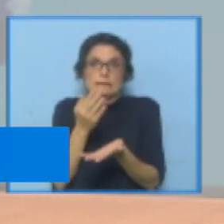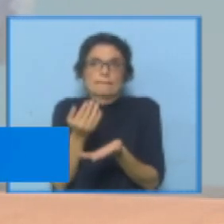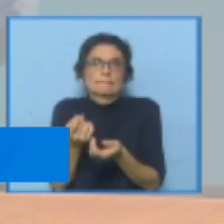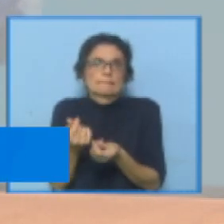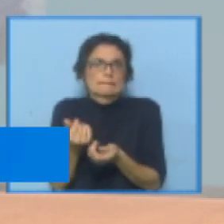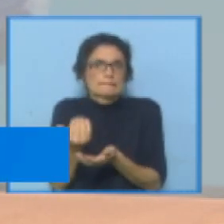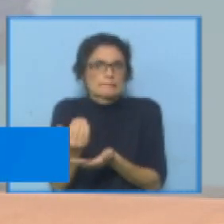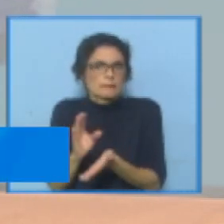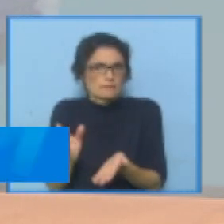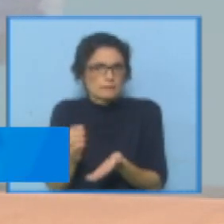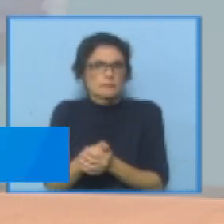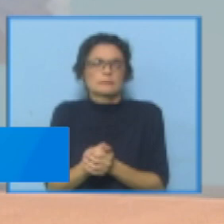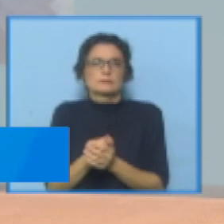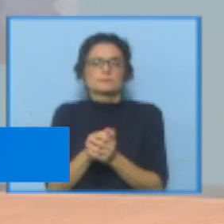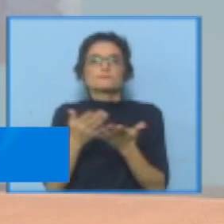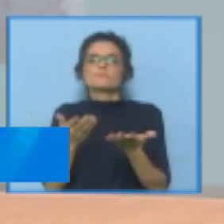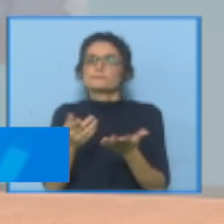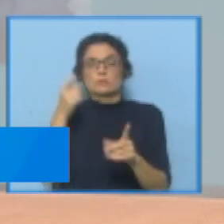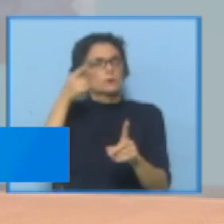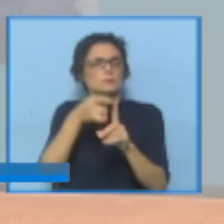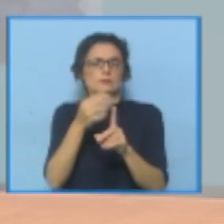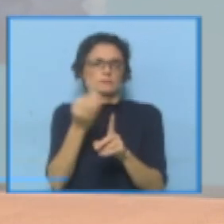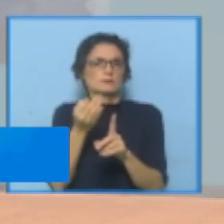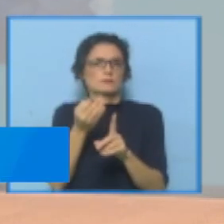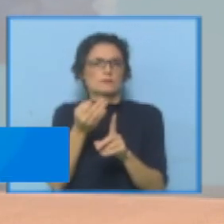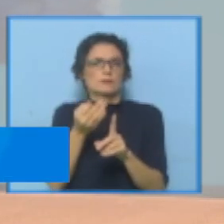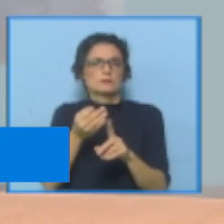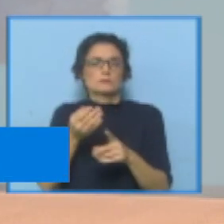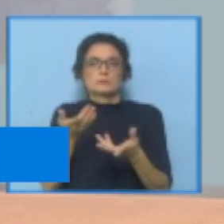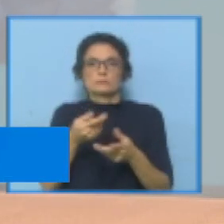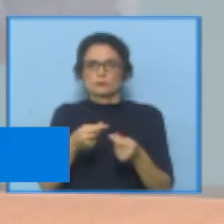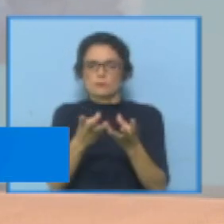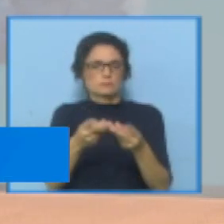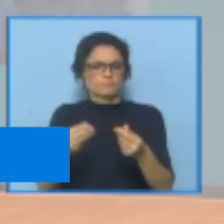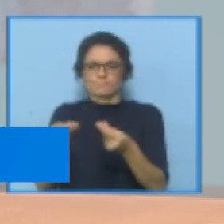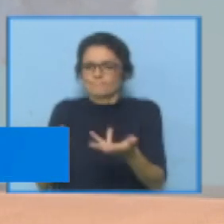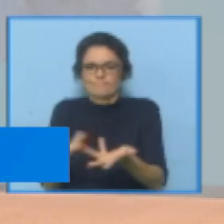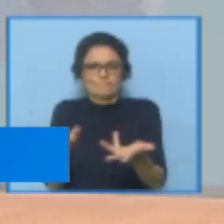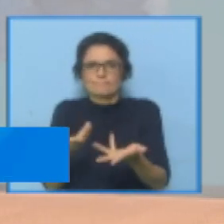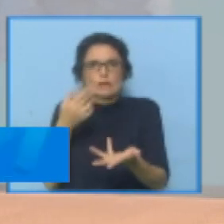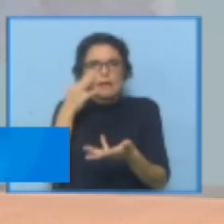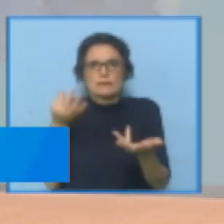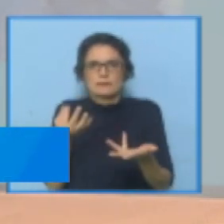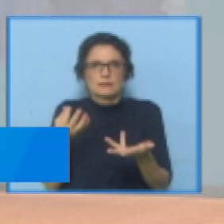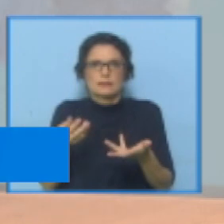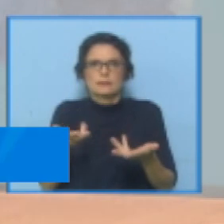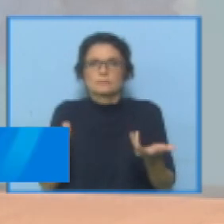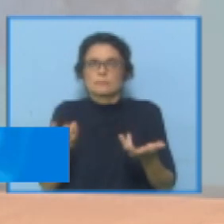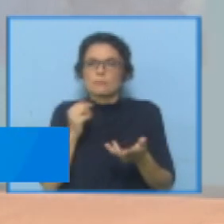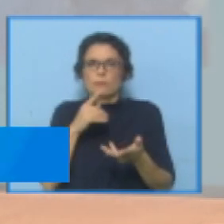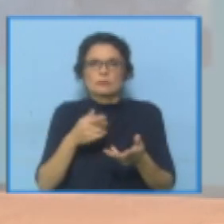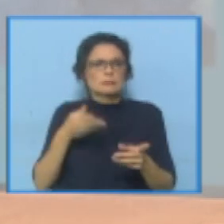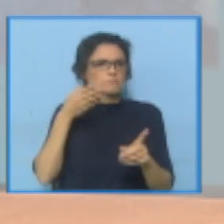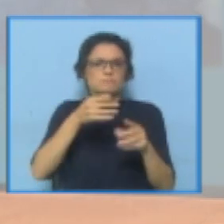também uma boa notícia. E, portanto, o objetivo é exatamente que este material simples, didático e apelativo possa chegar ao maior